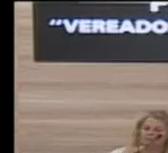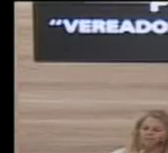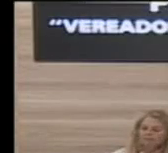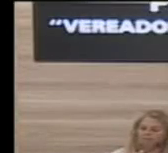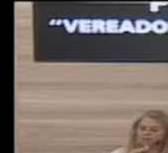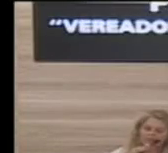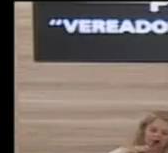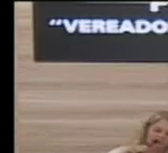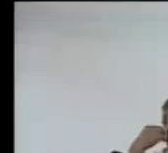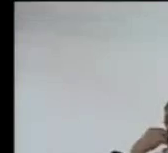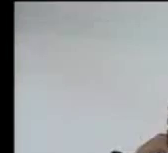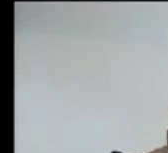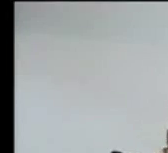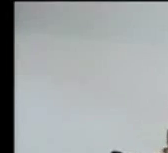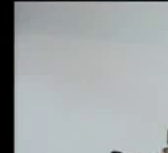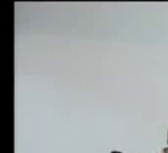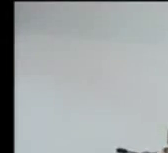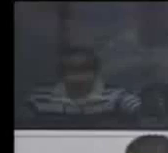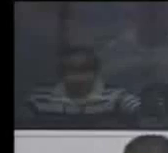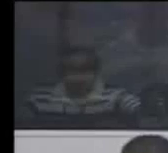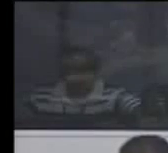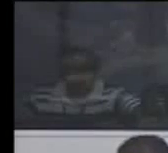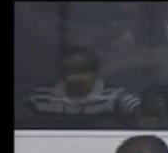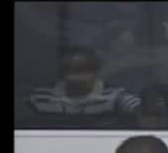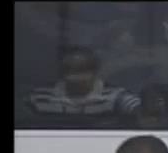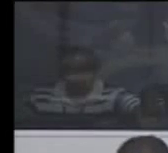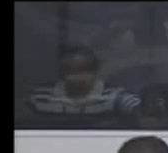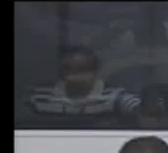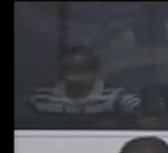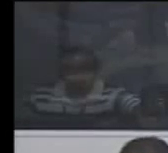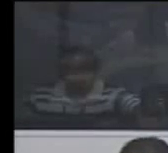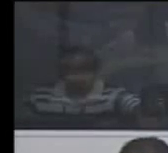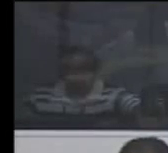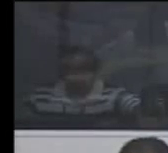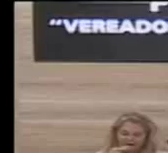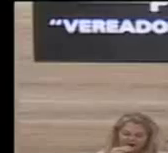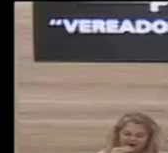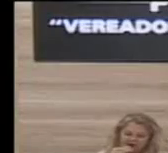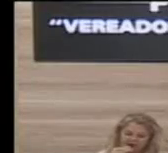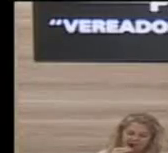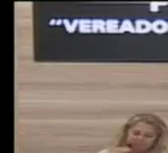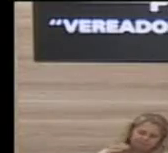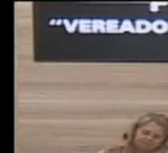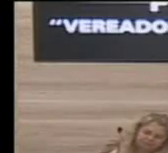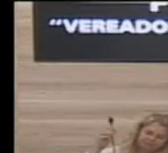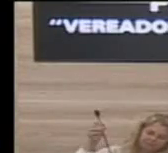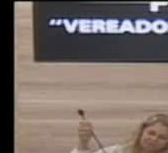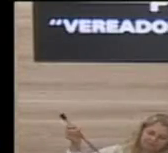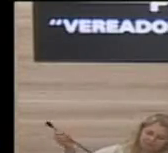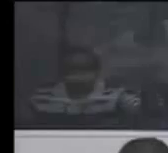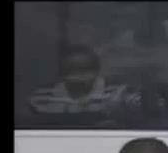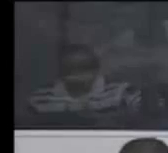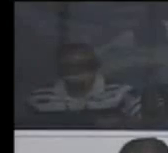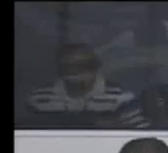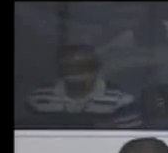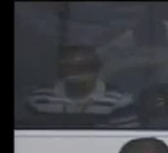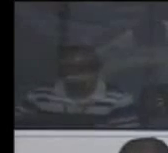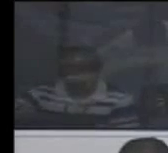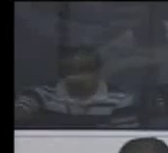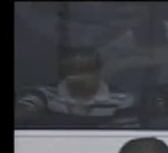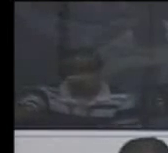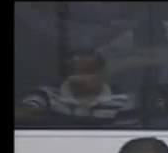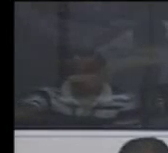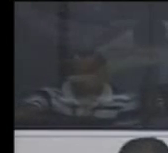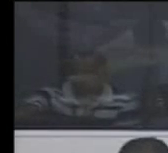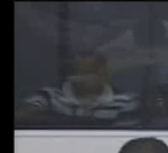Sim. José Farid Zaine. Sim. Zé Damix. Sim. Doutor Júlio. Sim. Lubogo. Sim. Luizinho da Casa Quil. Sim.